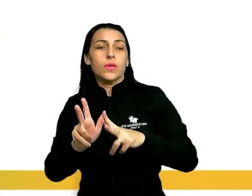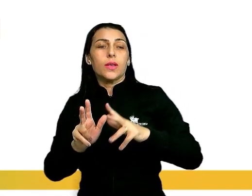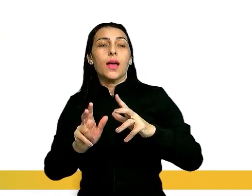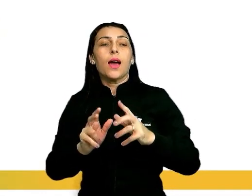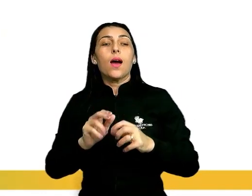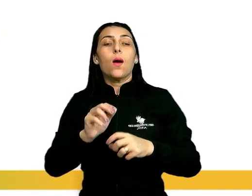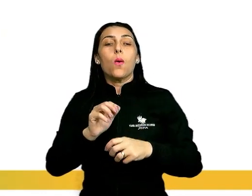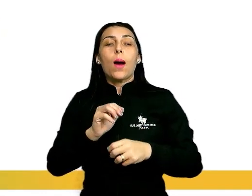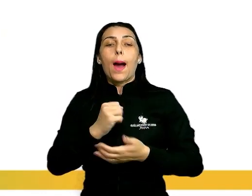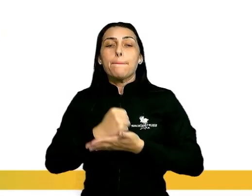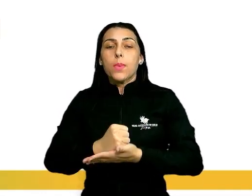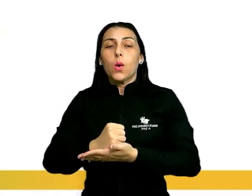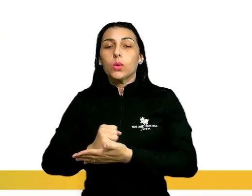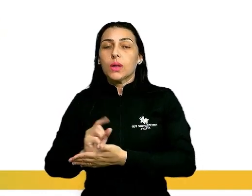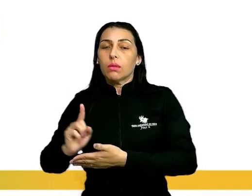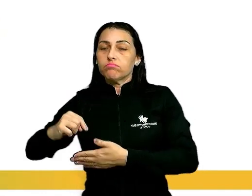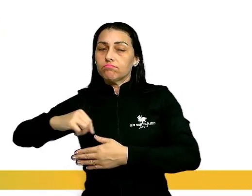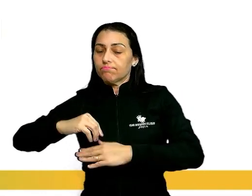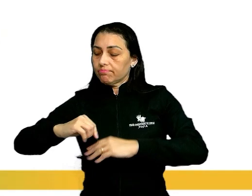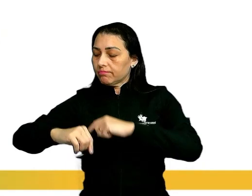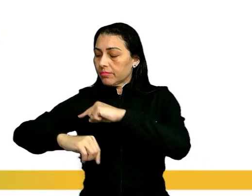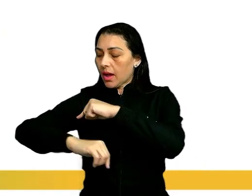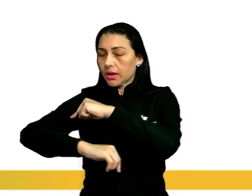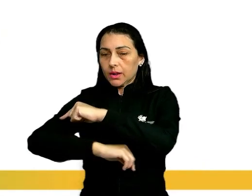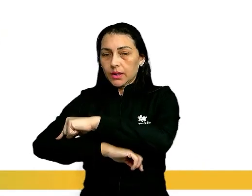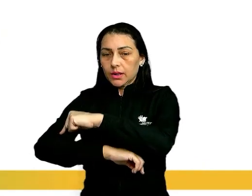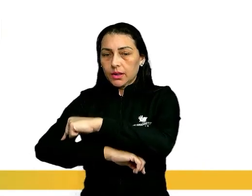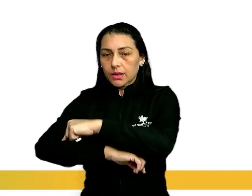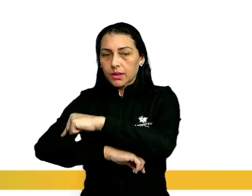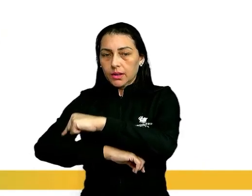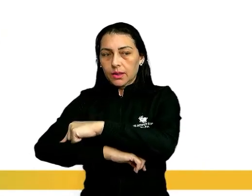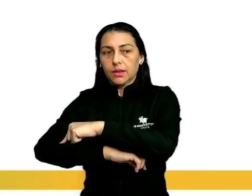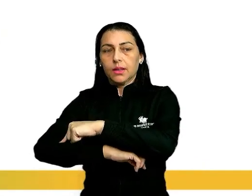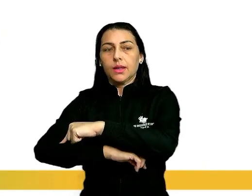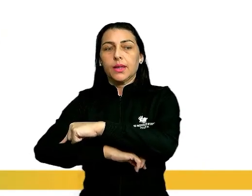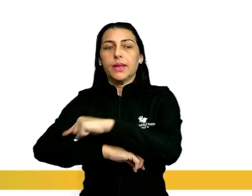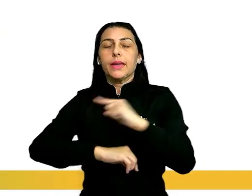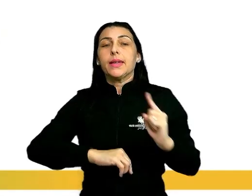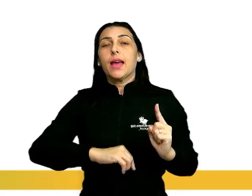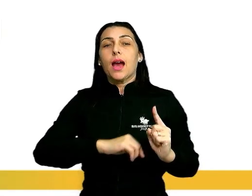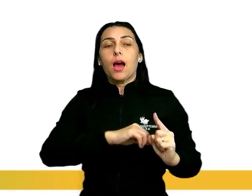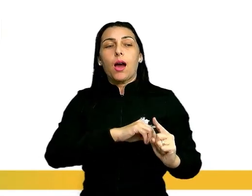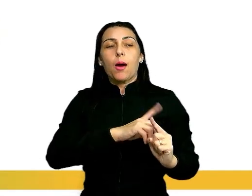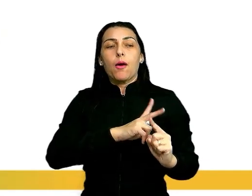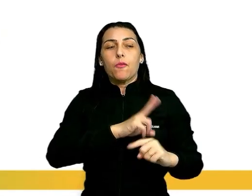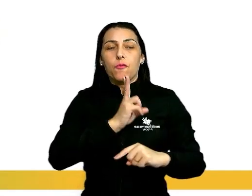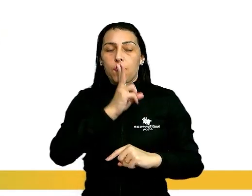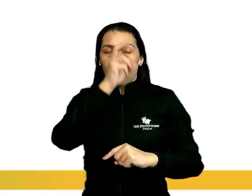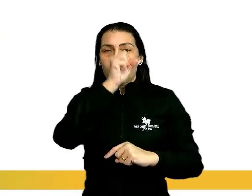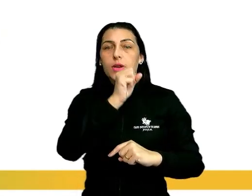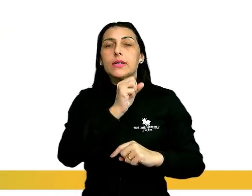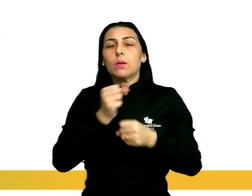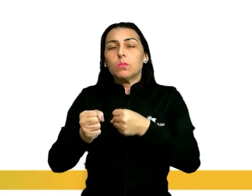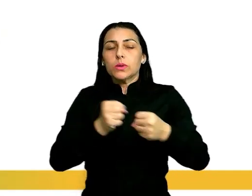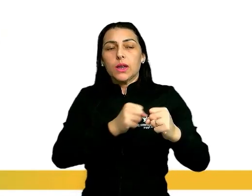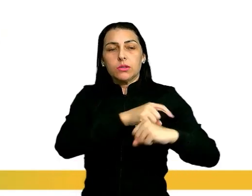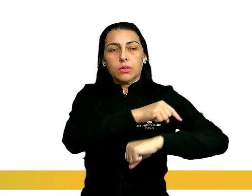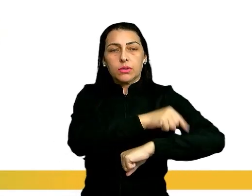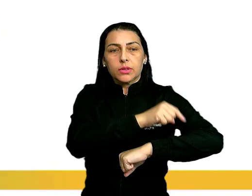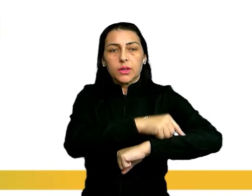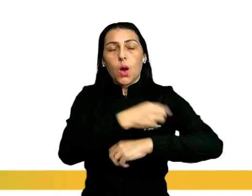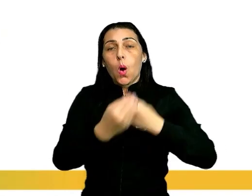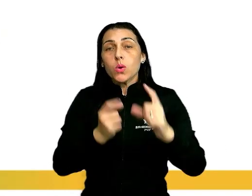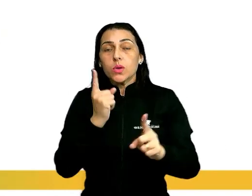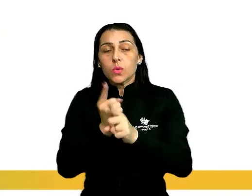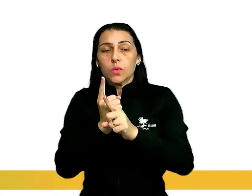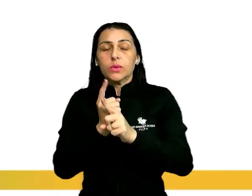extremidade e a força resistên está próximo da força potente onde você vai aplicar a força onde a gente encontra